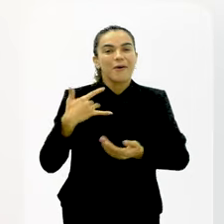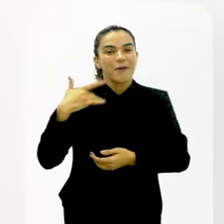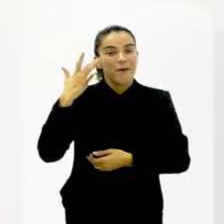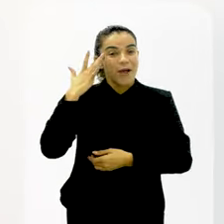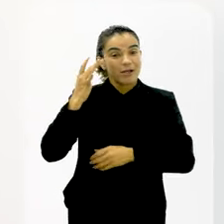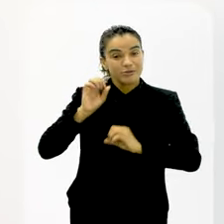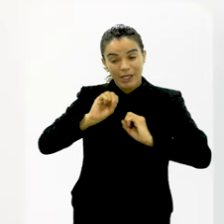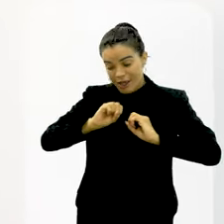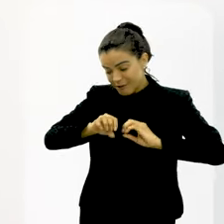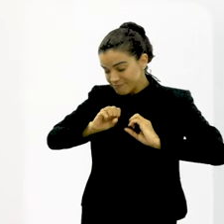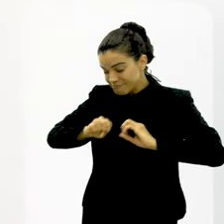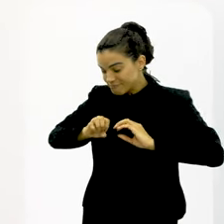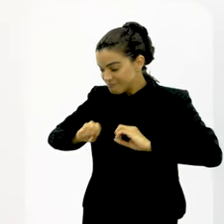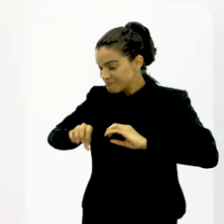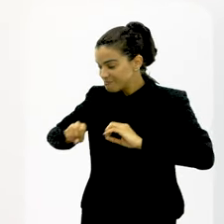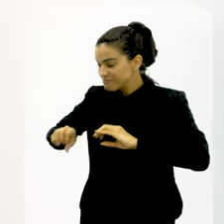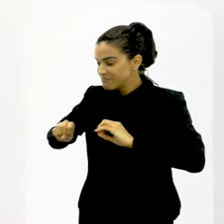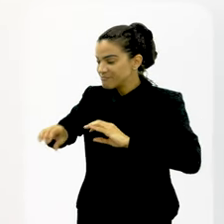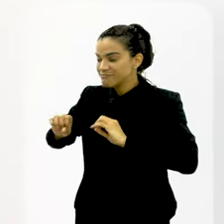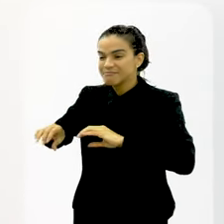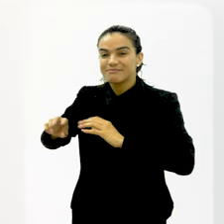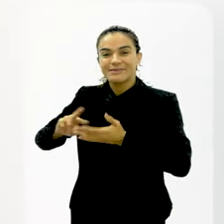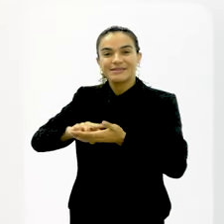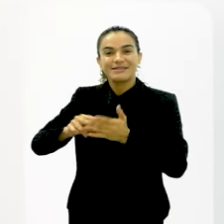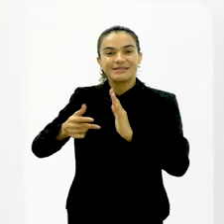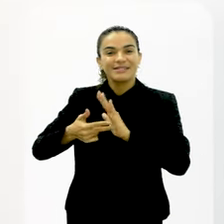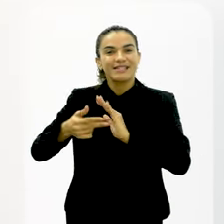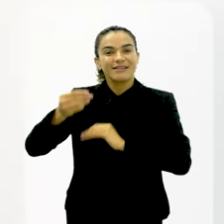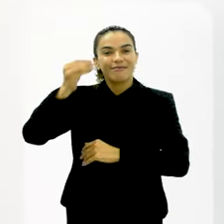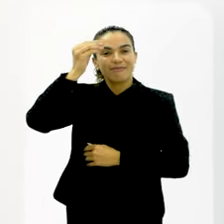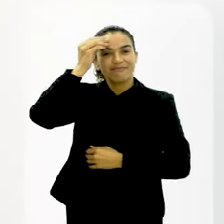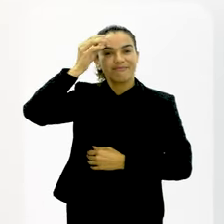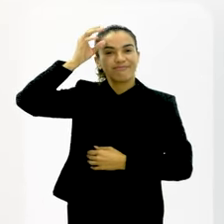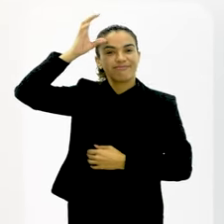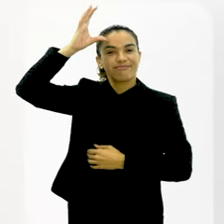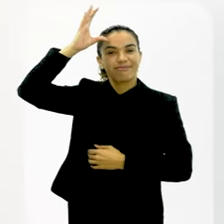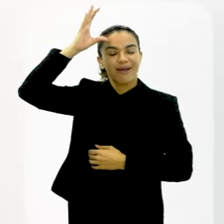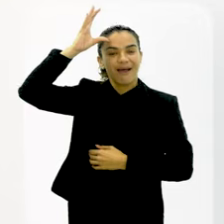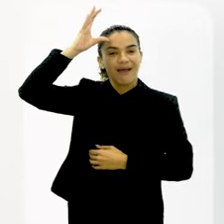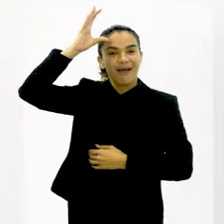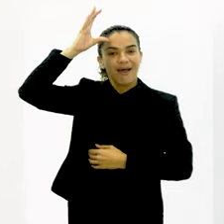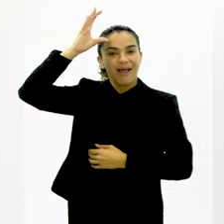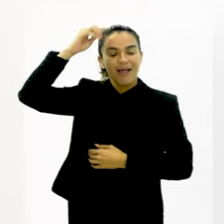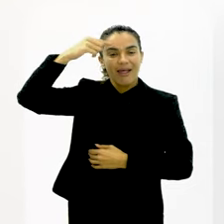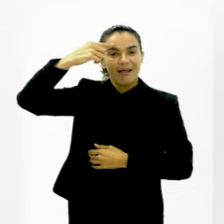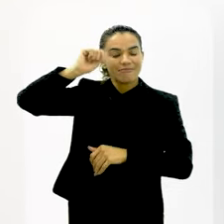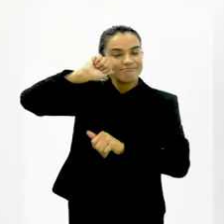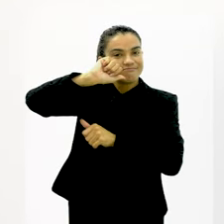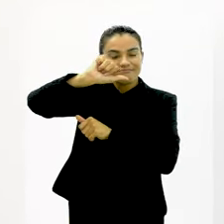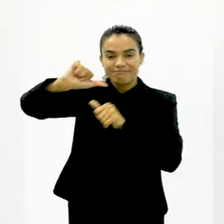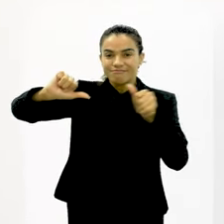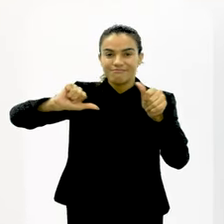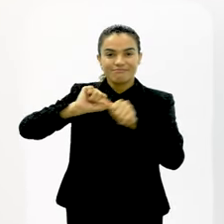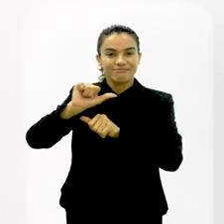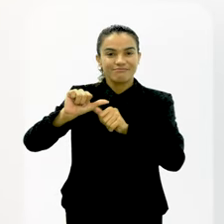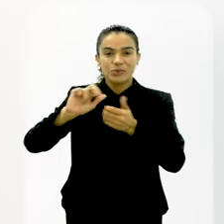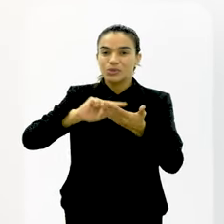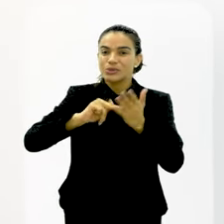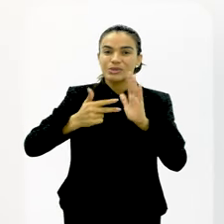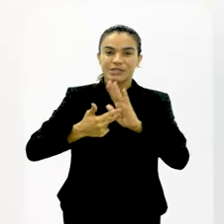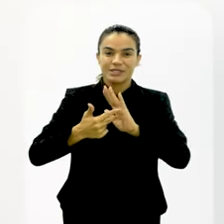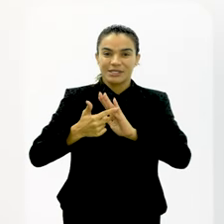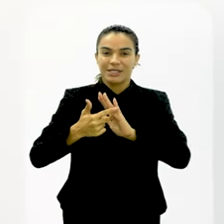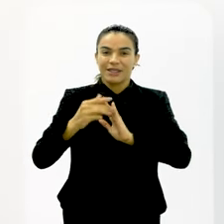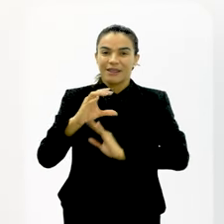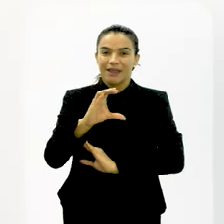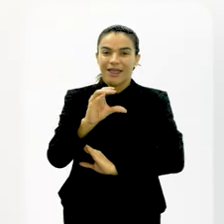Então, eu acho que a educação é o caminho para se desconstruir esse imaginário do que é